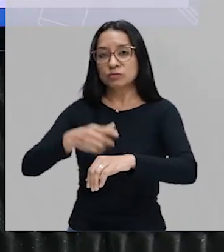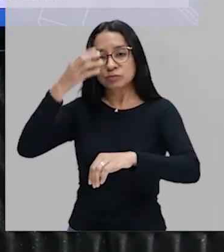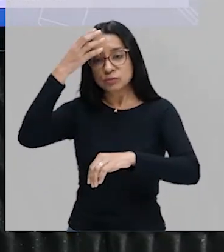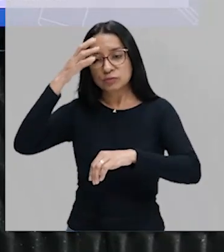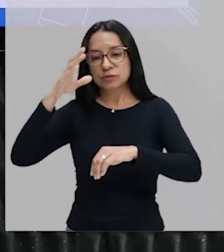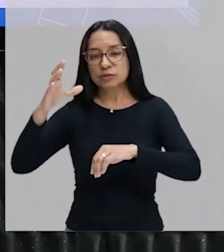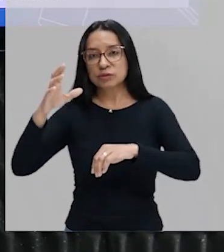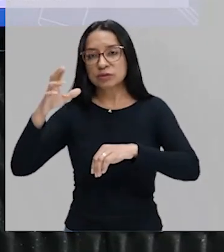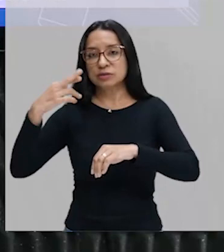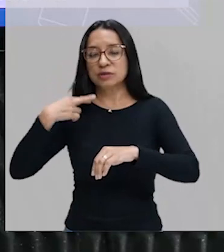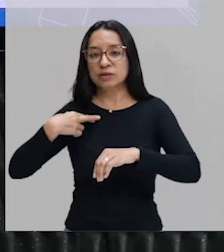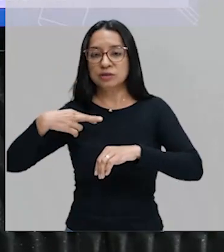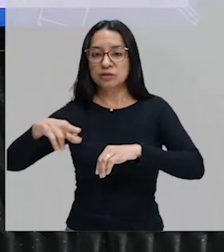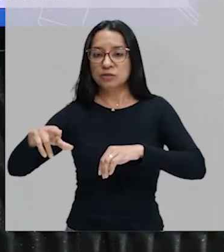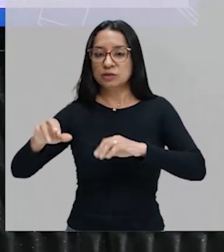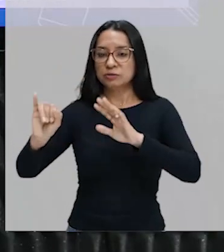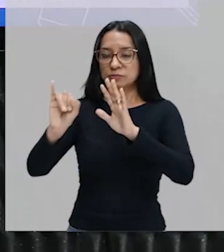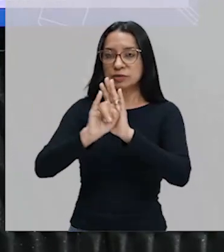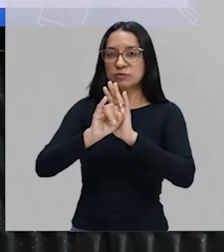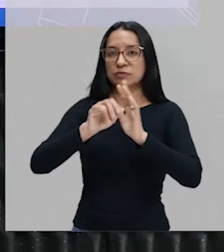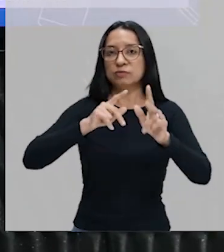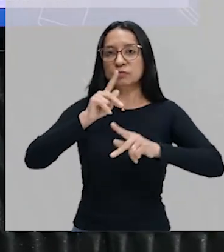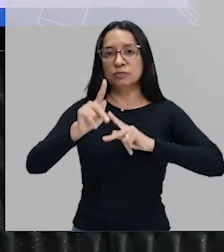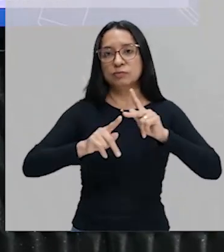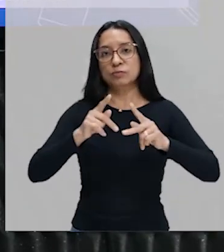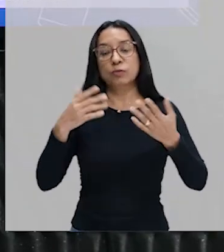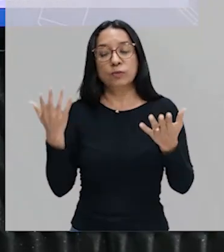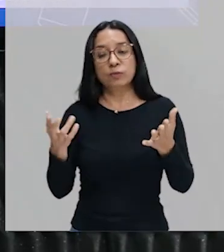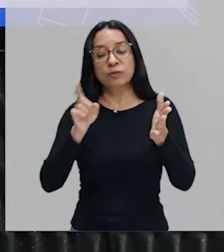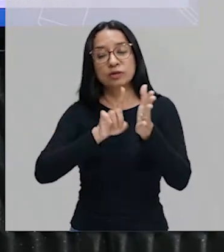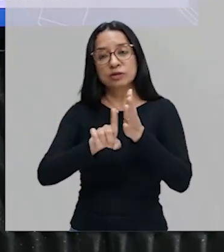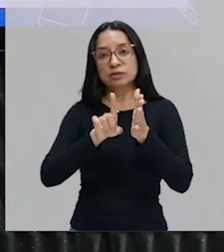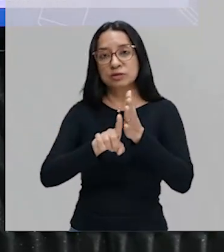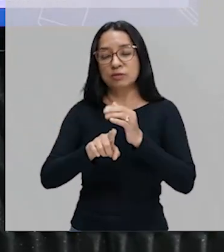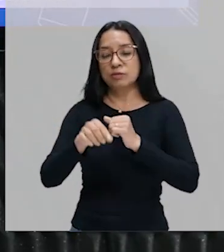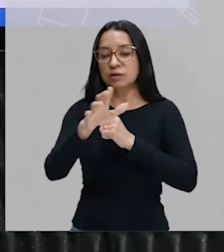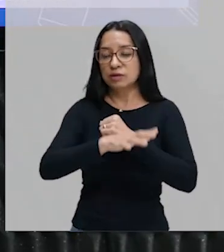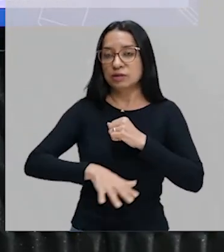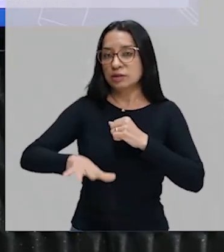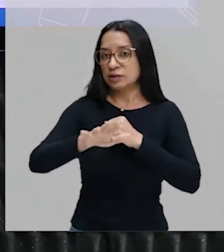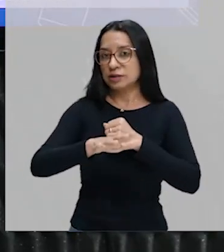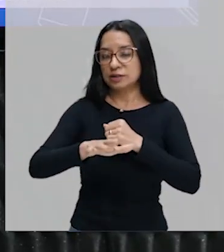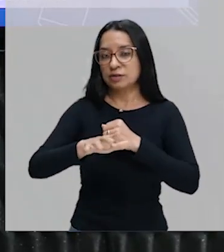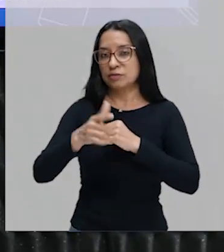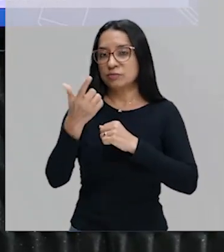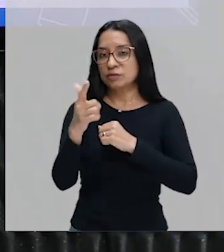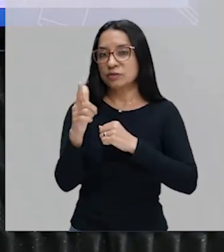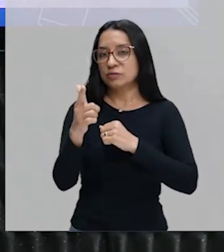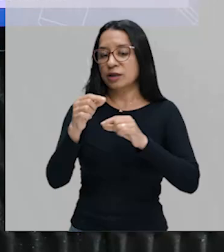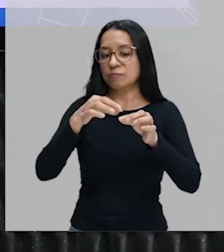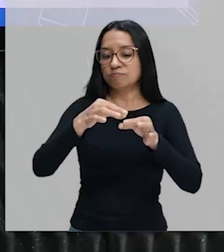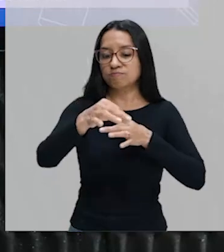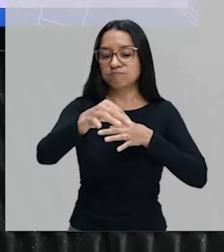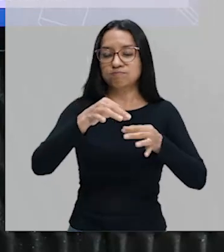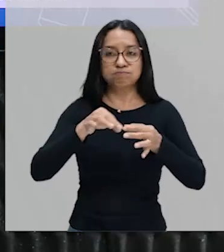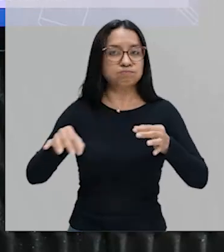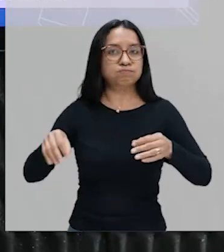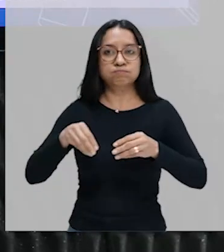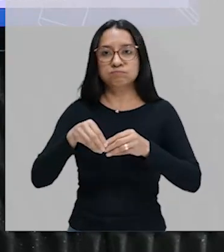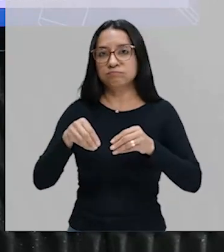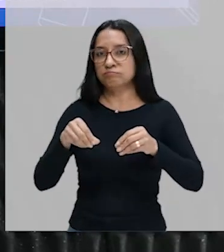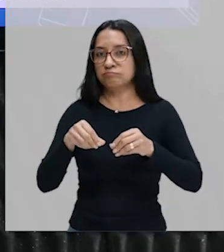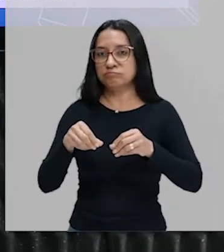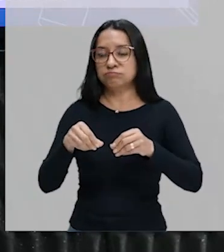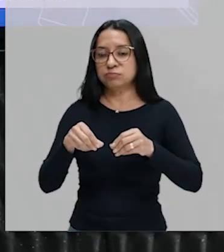que identificam essa população. Mas qual é a grande questão? Esta nação curda não possui um território, galera. Tá certo?